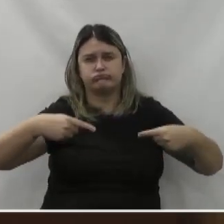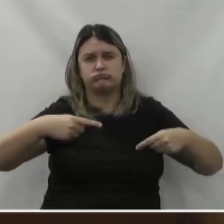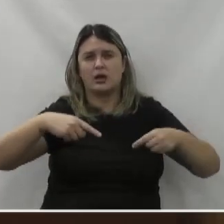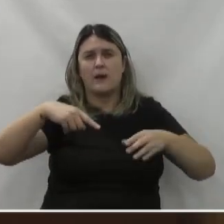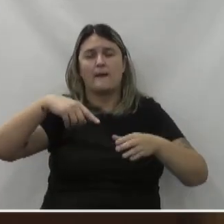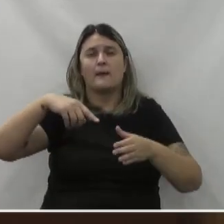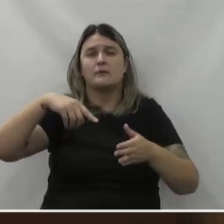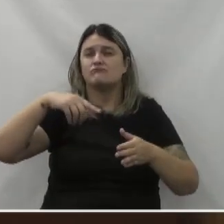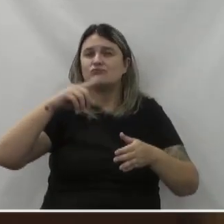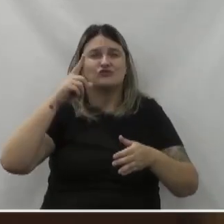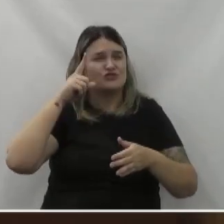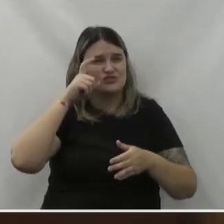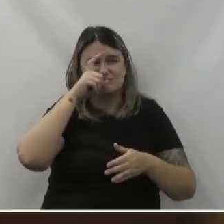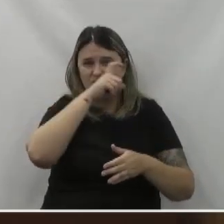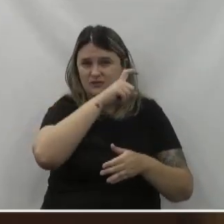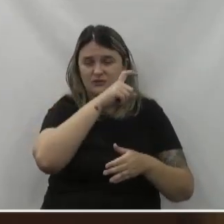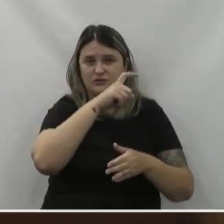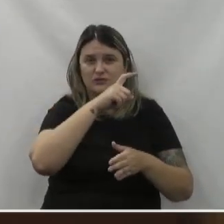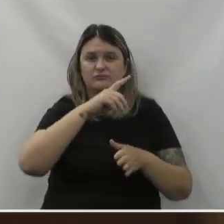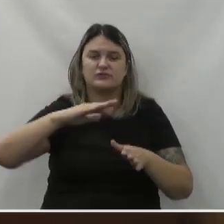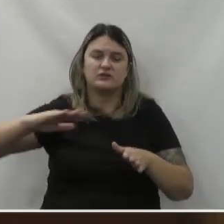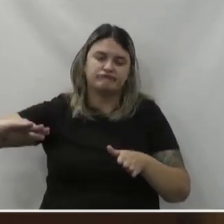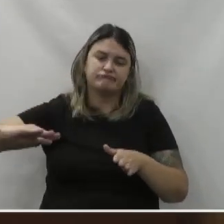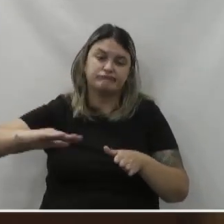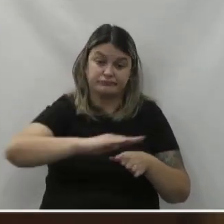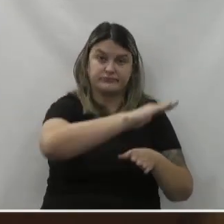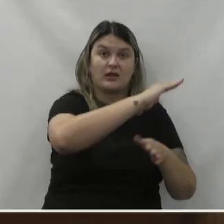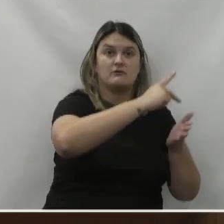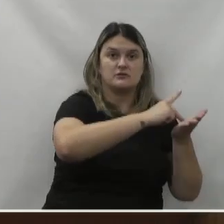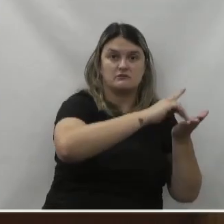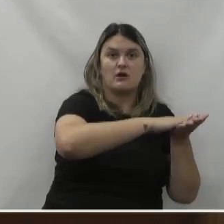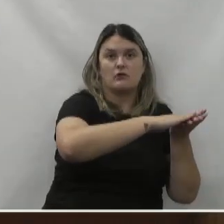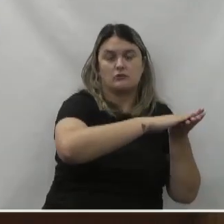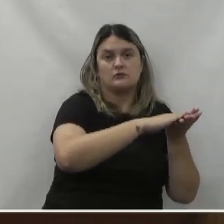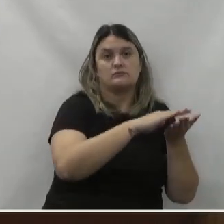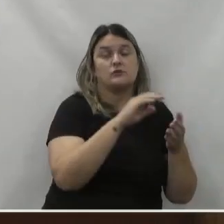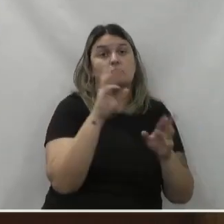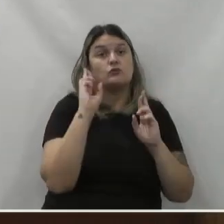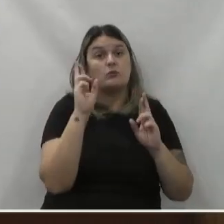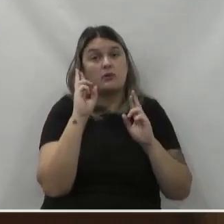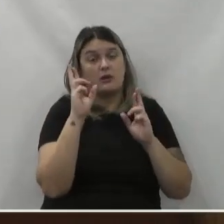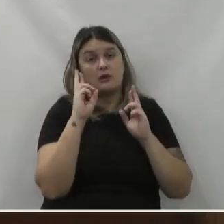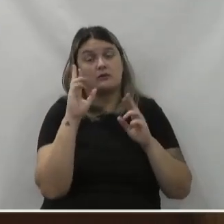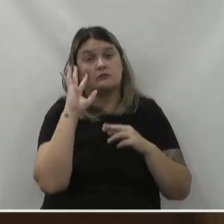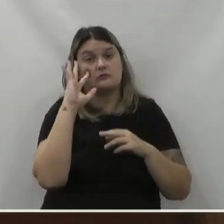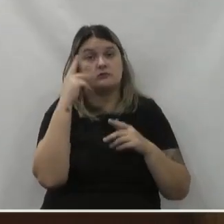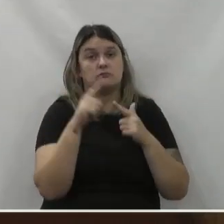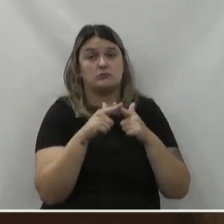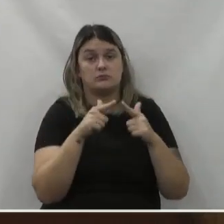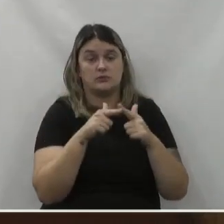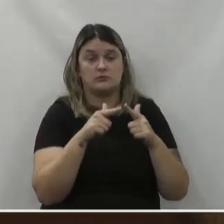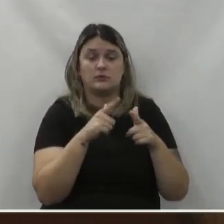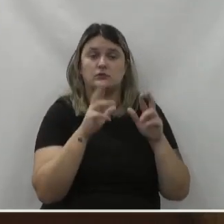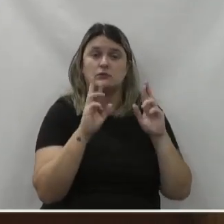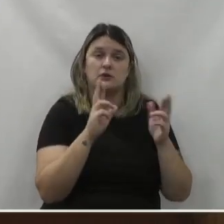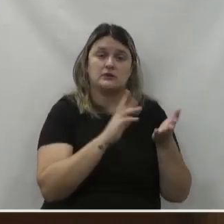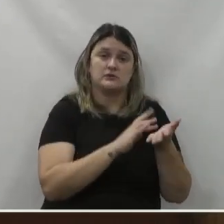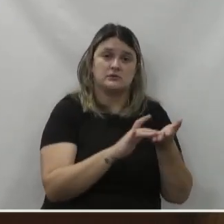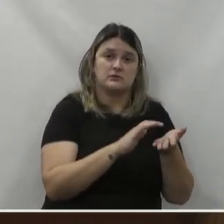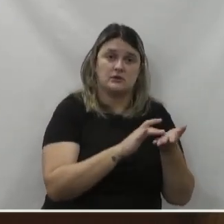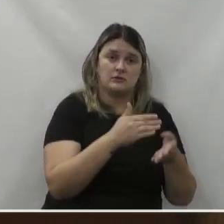lugares onde tem um asfalto e inicia a estrada de chão. Então a gente aguarda também que o Poder Executivo, com a Secretaria de Obras,